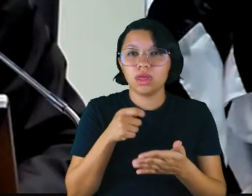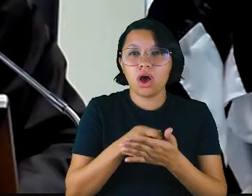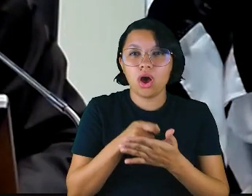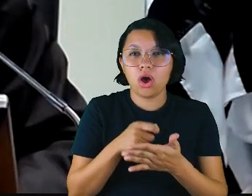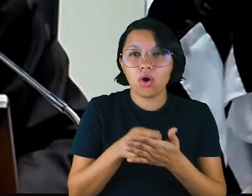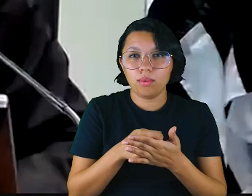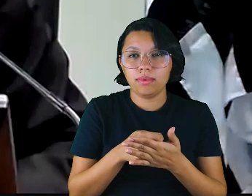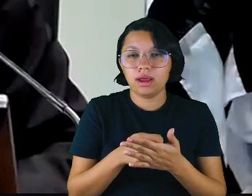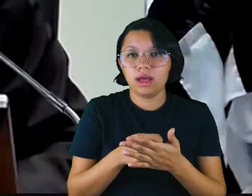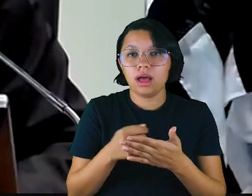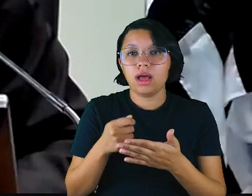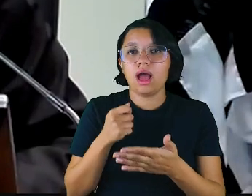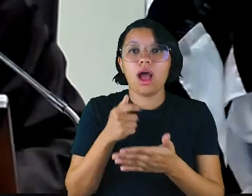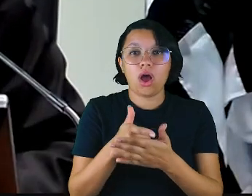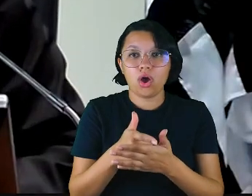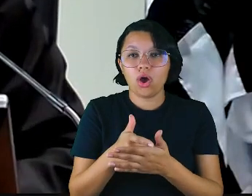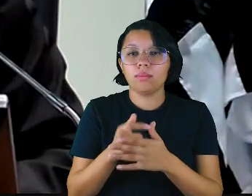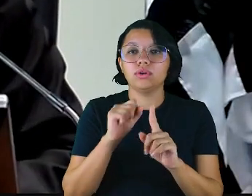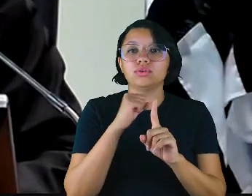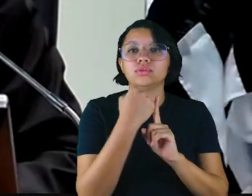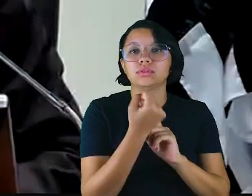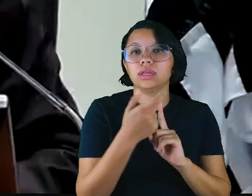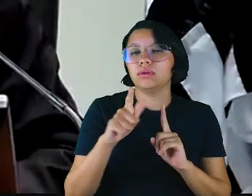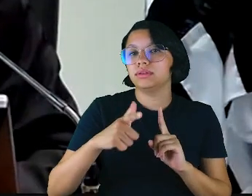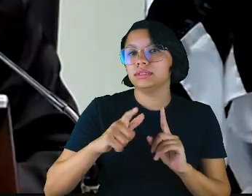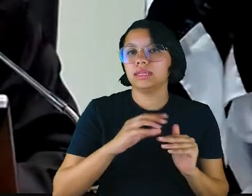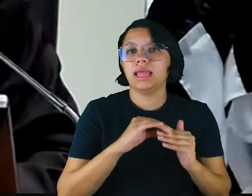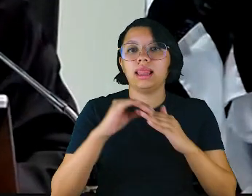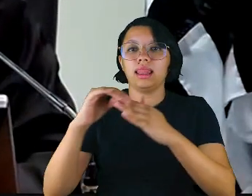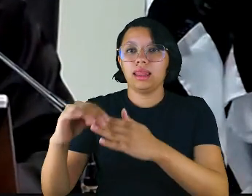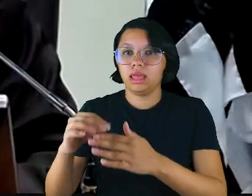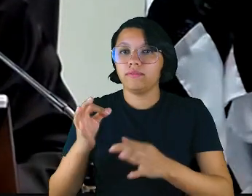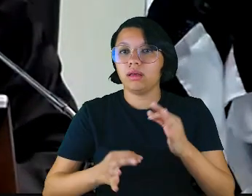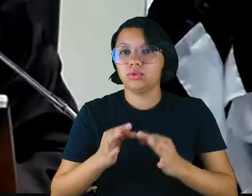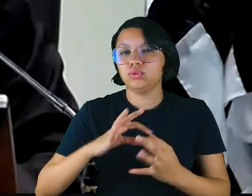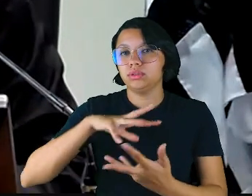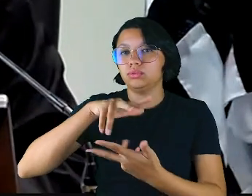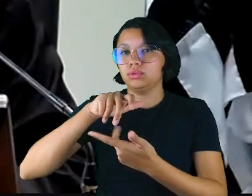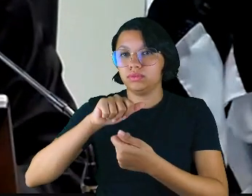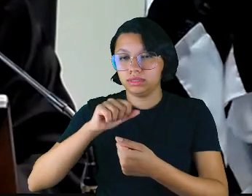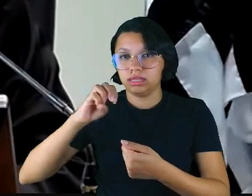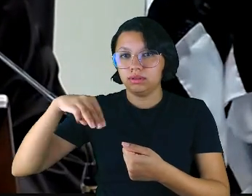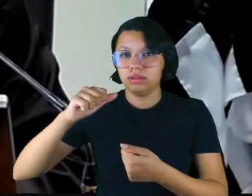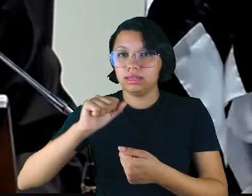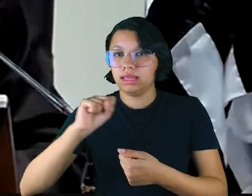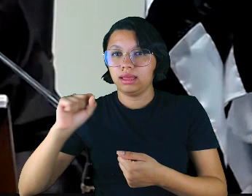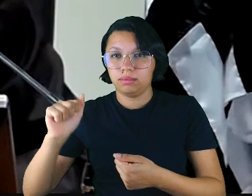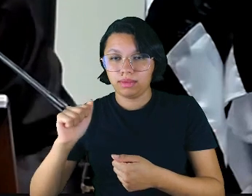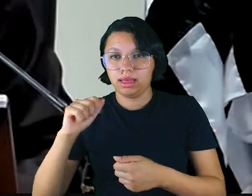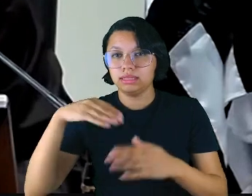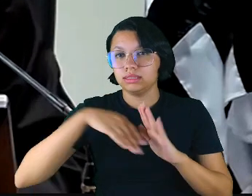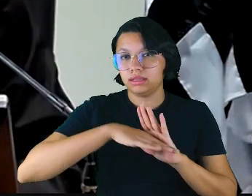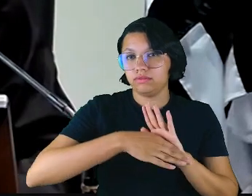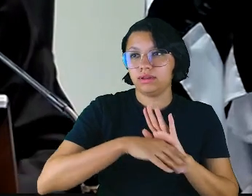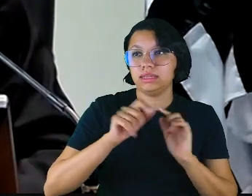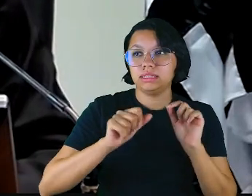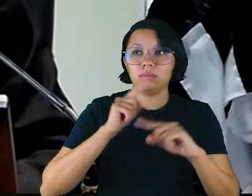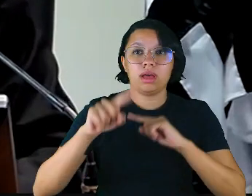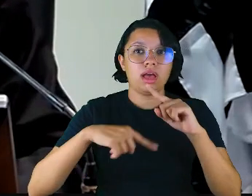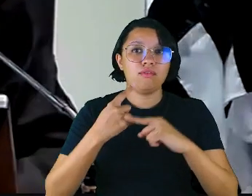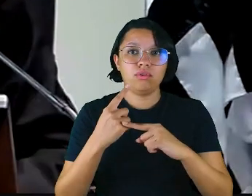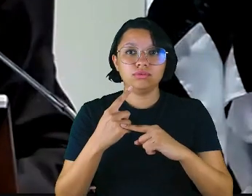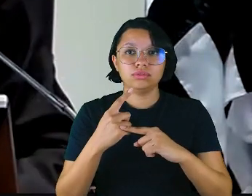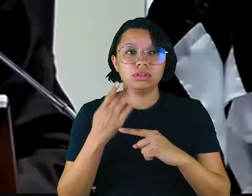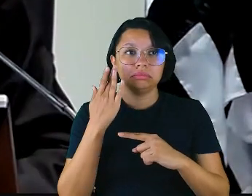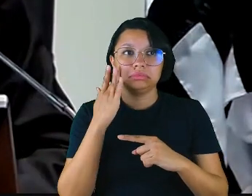a cobrar a contribuição social sem ajuizar, sem levar para o juízo universal da massa falida. Isso para nós é uma pequena revolução, a gente